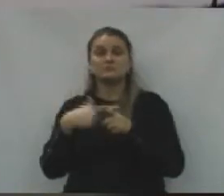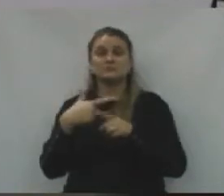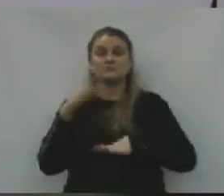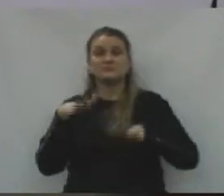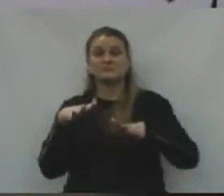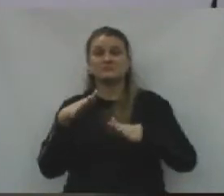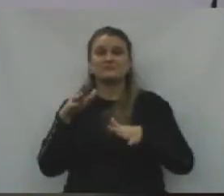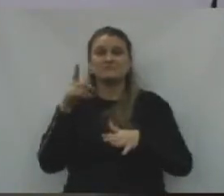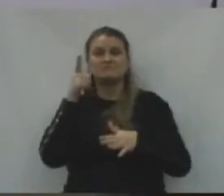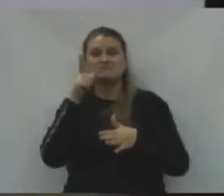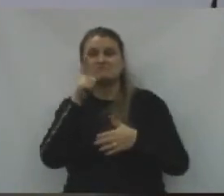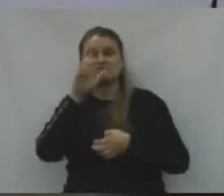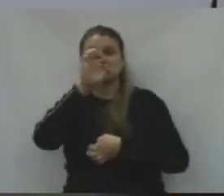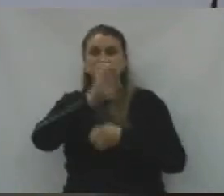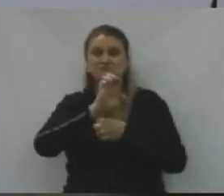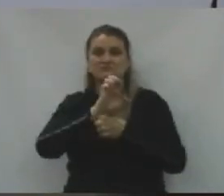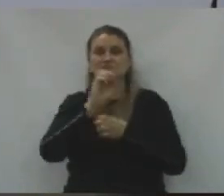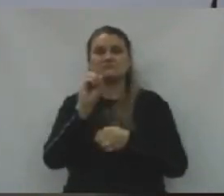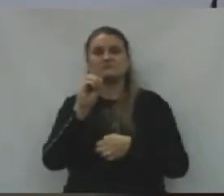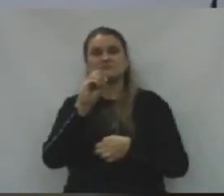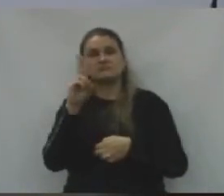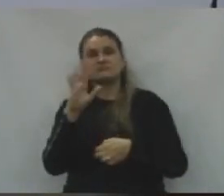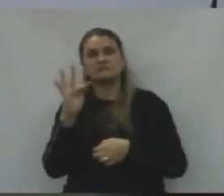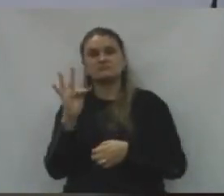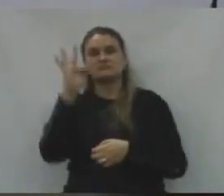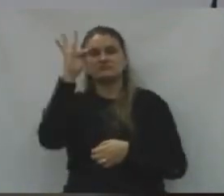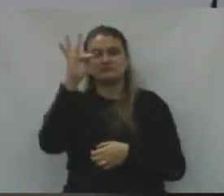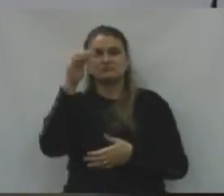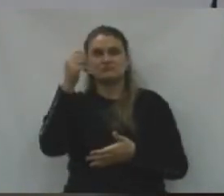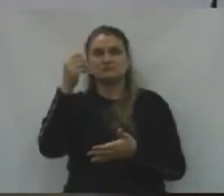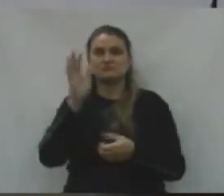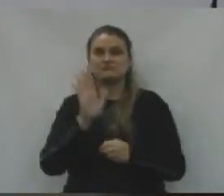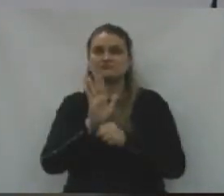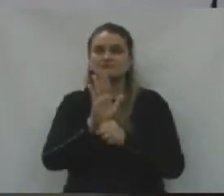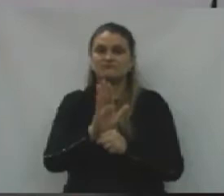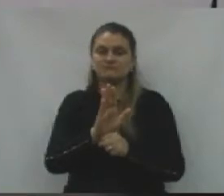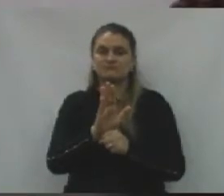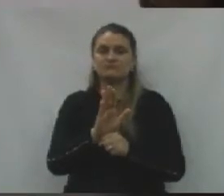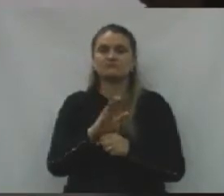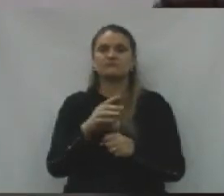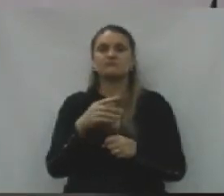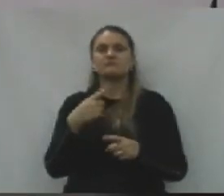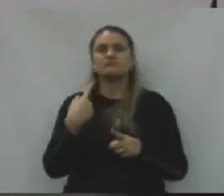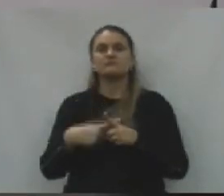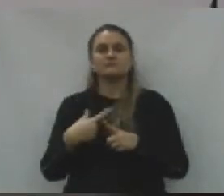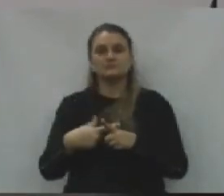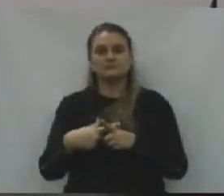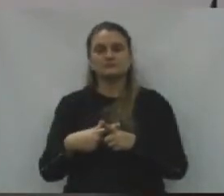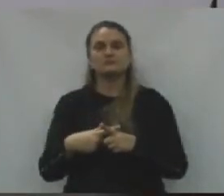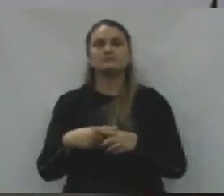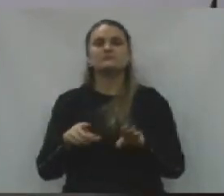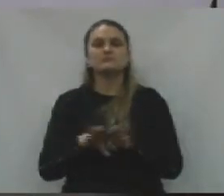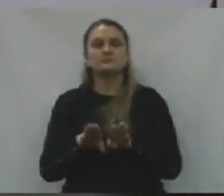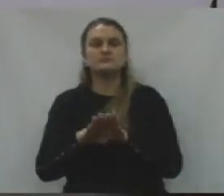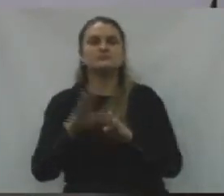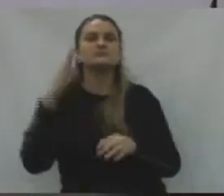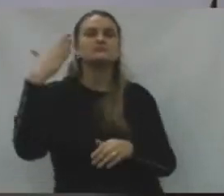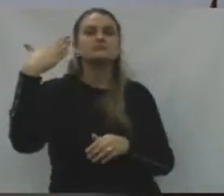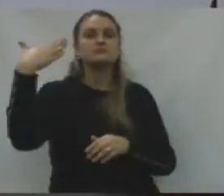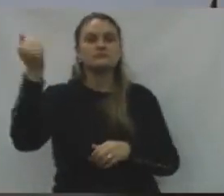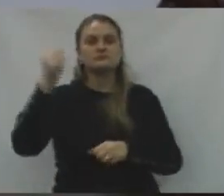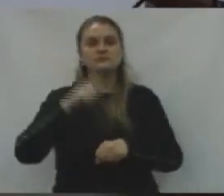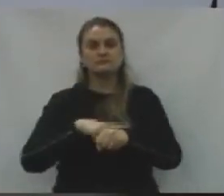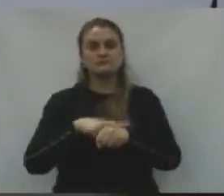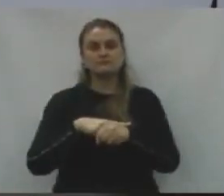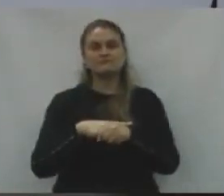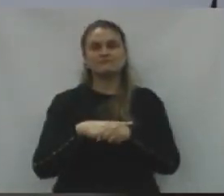possíveis estadualizações ou federalização da Uniuv, e que acabam condicionando o que, intrinsecamente, chamamos, nesse